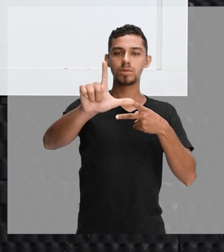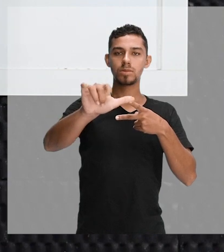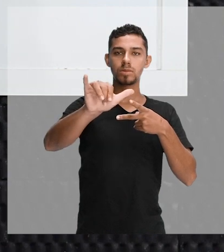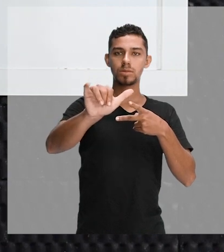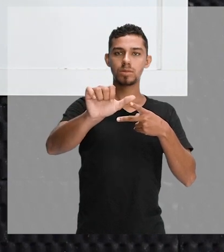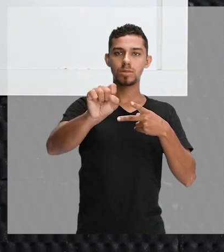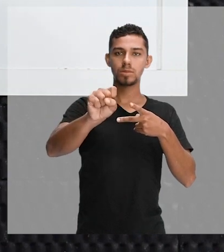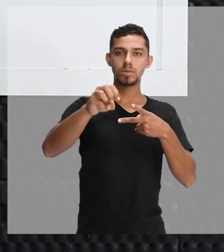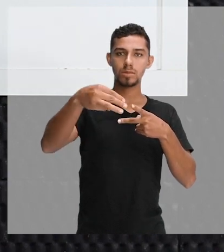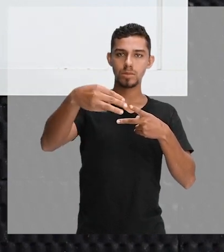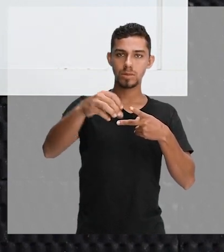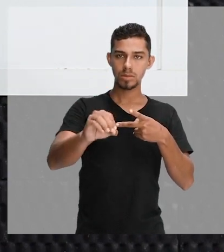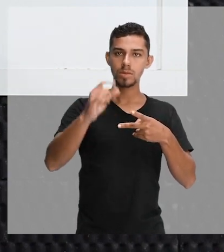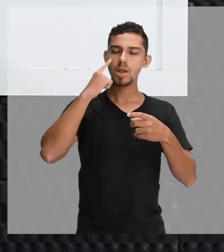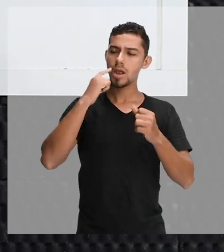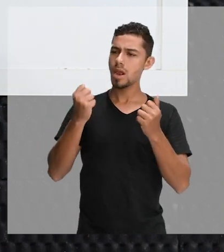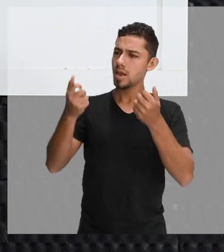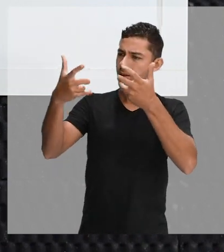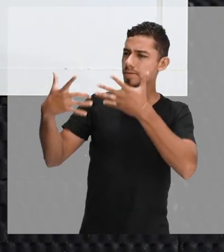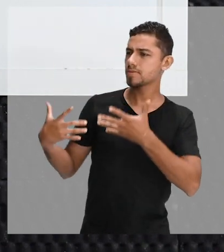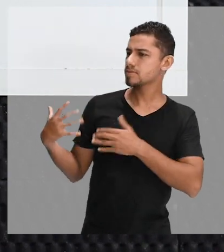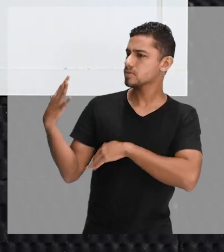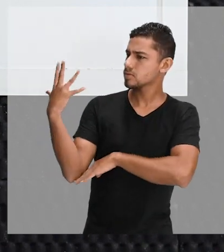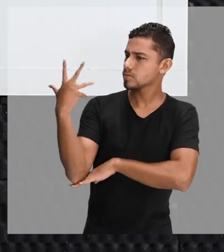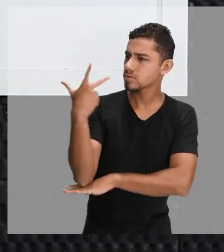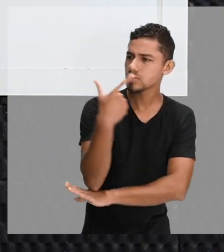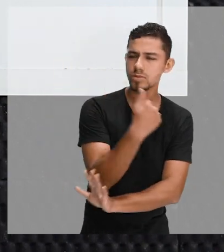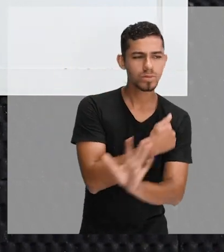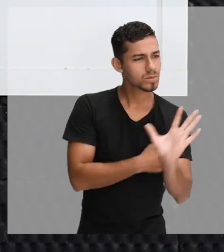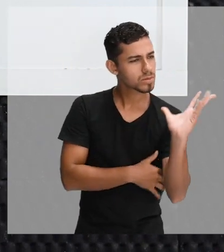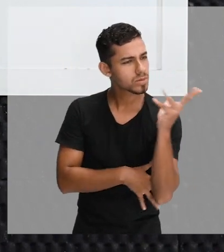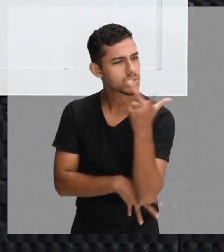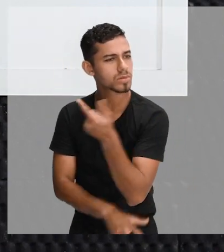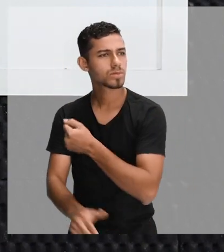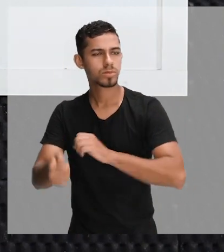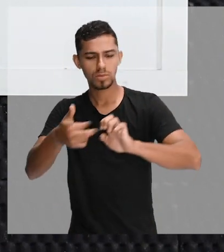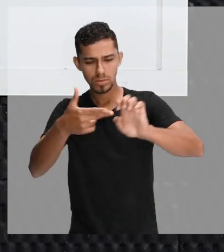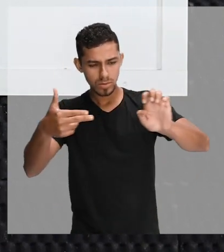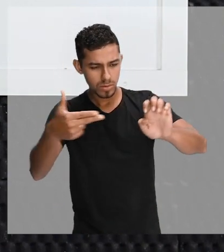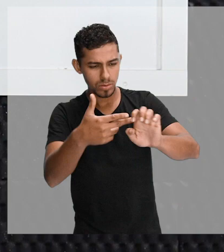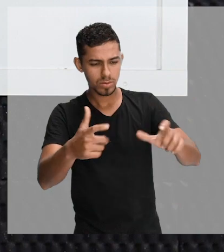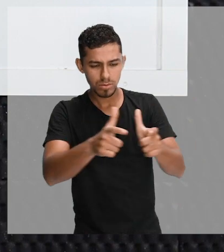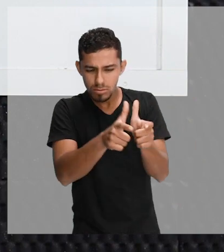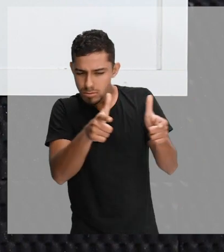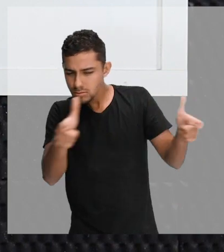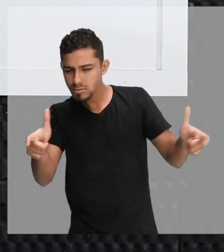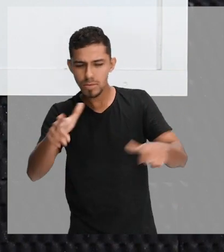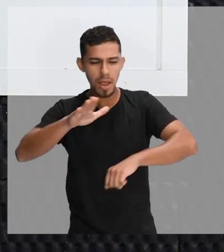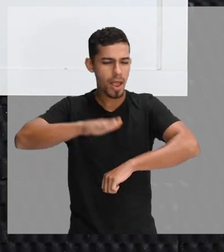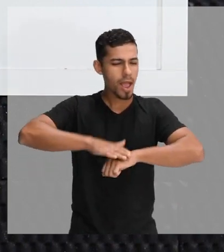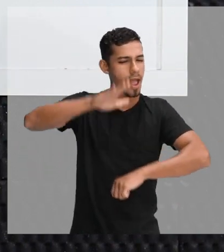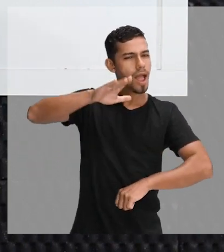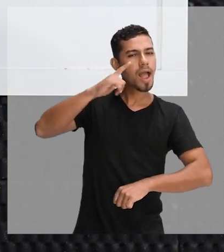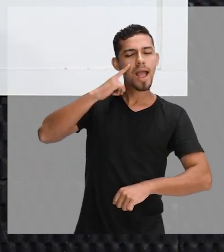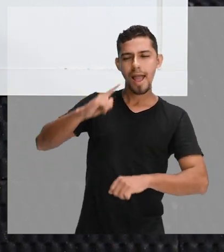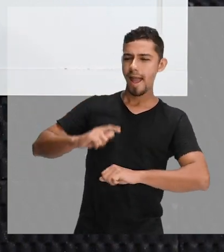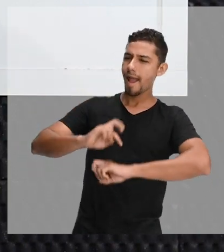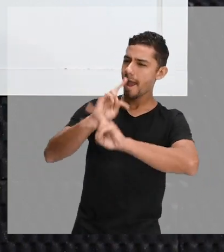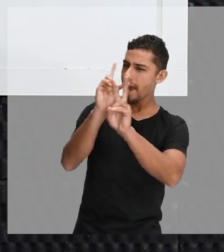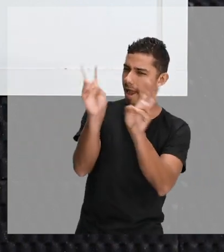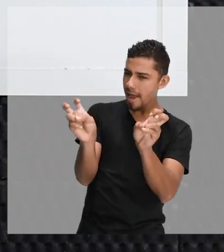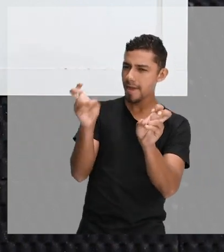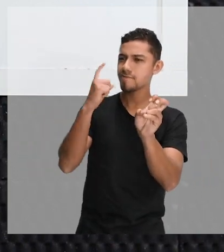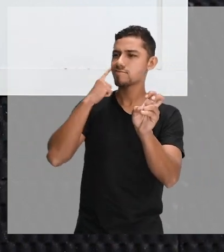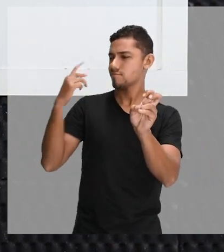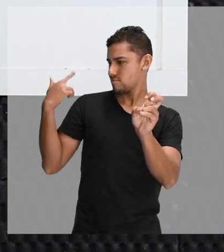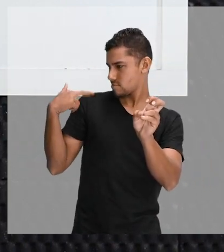os elementos da natureza, que a natureza em si, que a própria natureza cresce mais do que os temas religiosos.